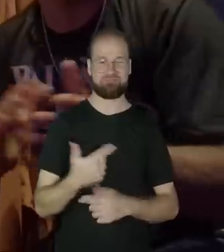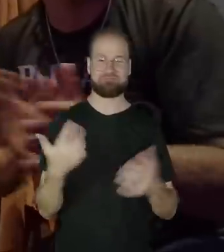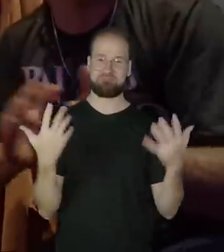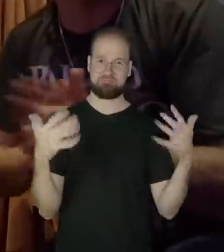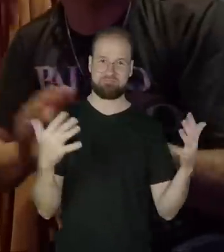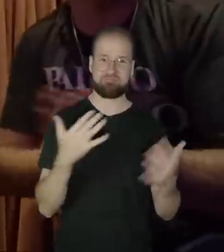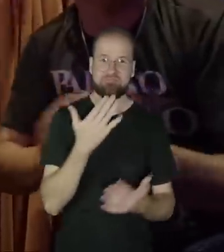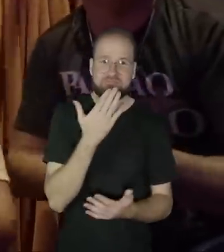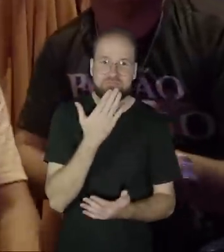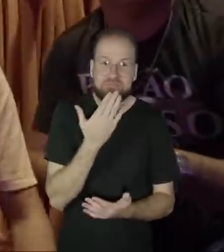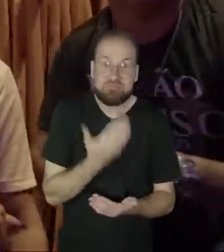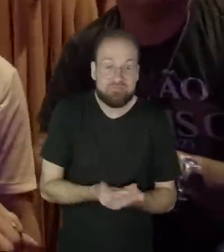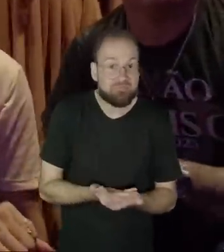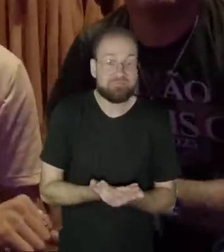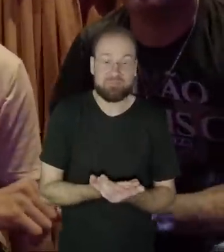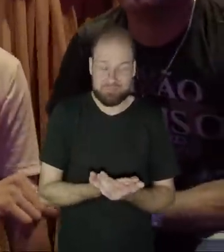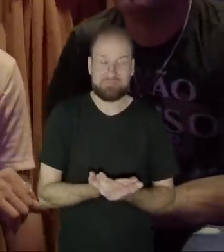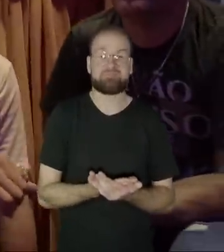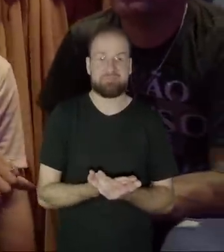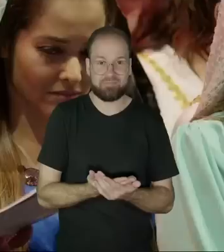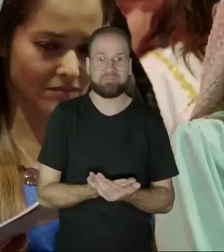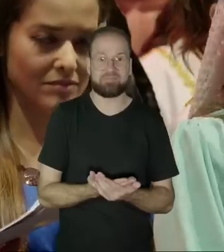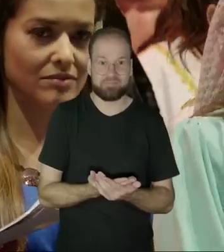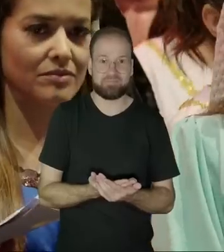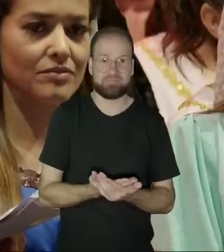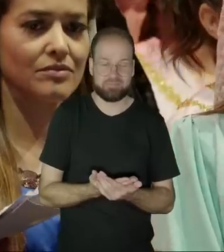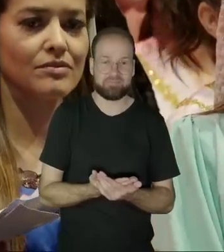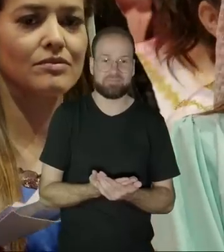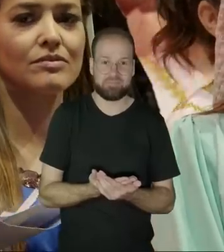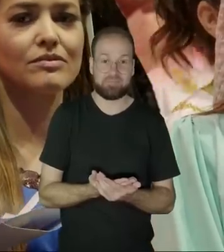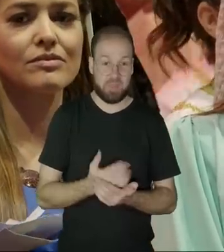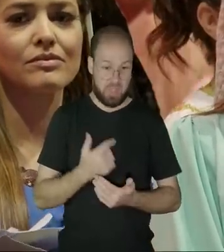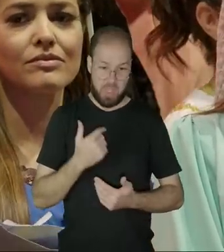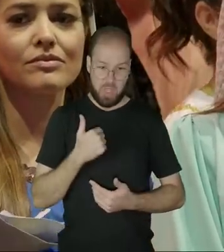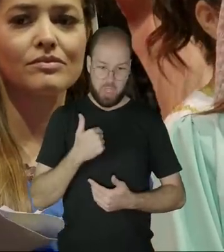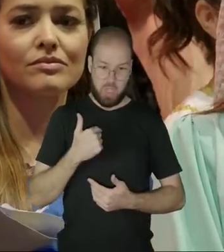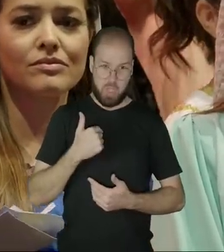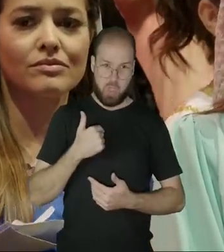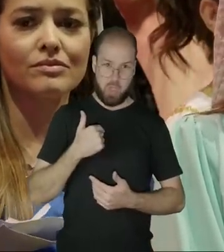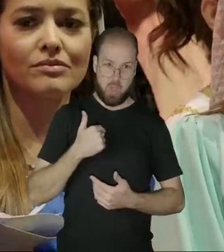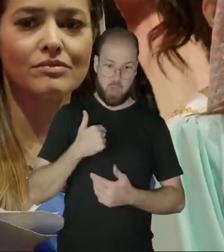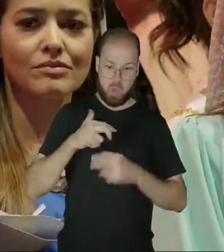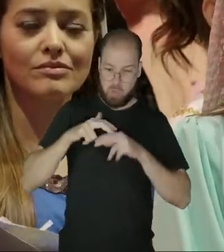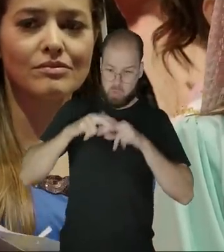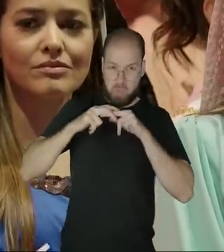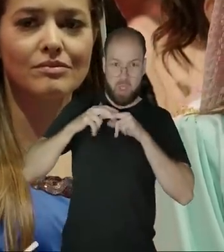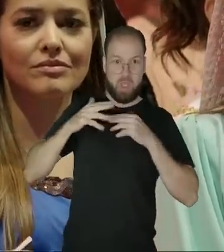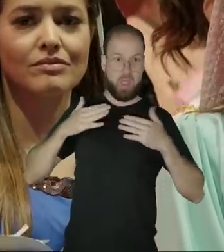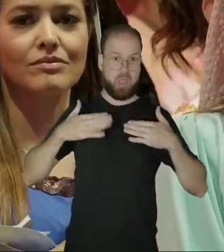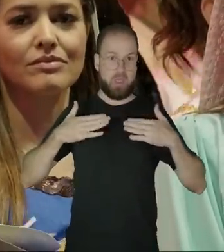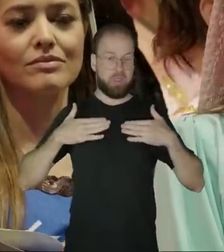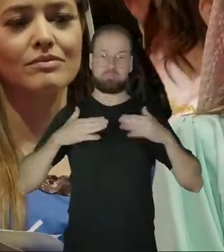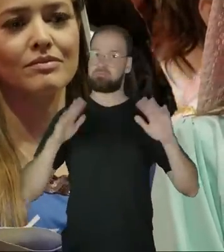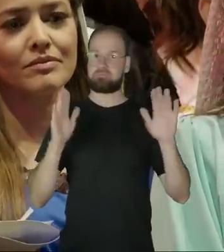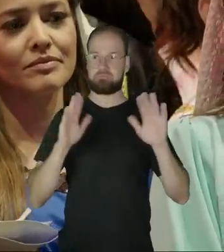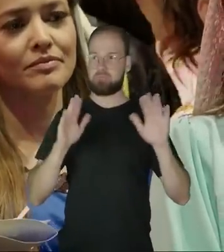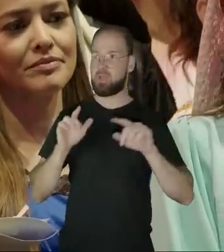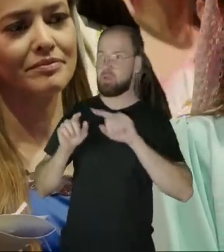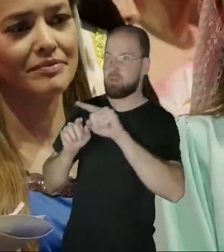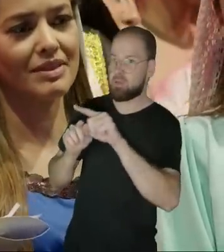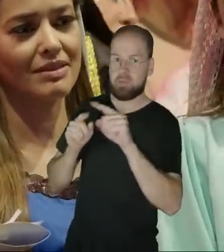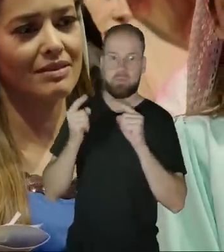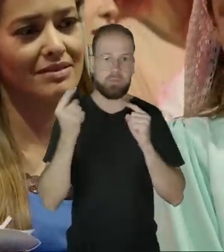Então isso não é mérito meu, não é mérito de ninguém, é mérito nosso. De uma comunidade que ama aquilo que